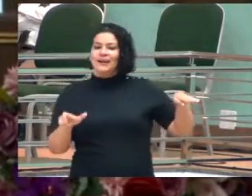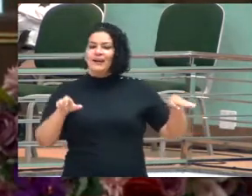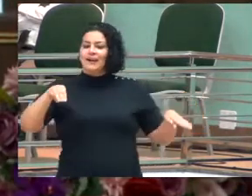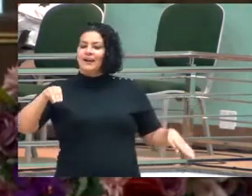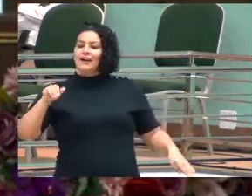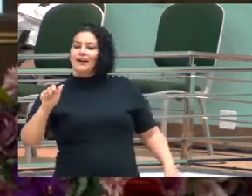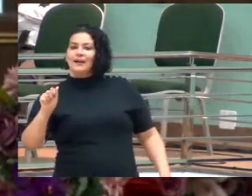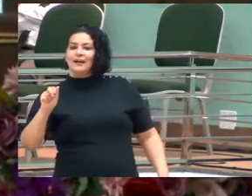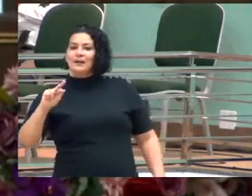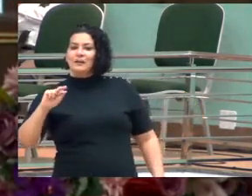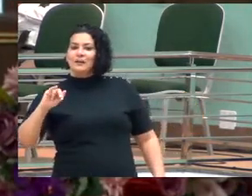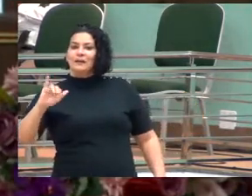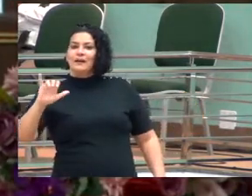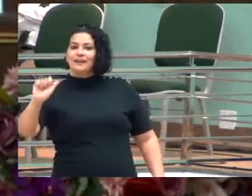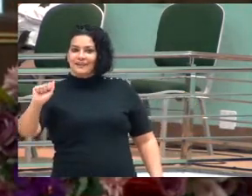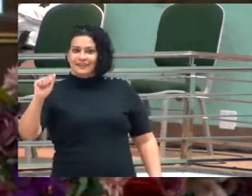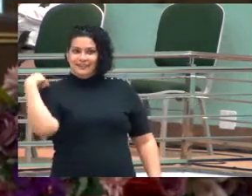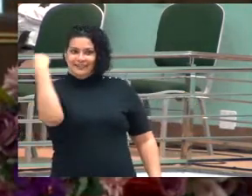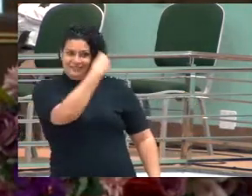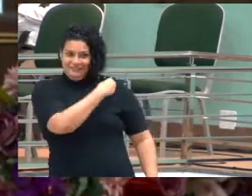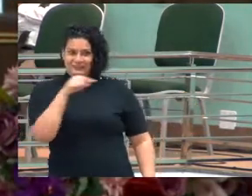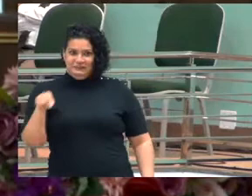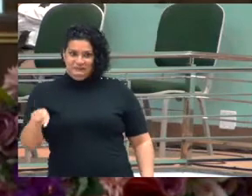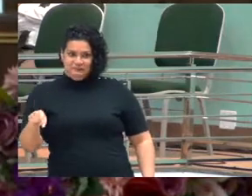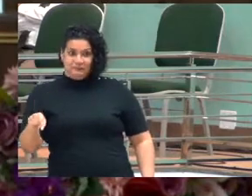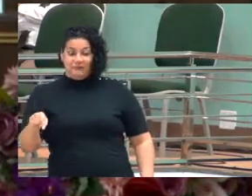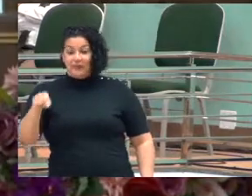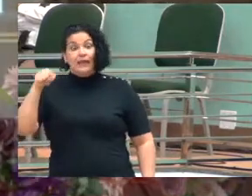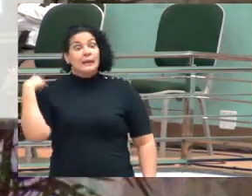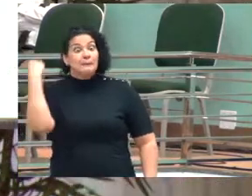velho do que Jesus. Certa feita,